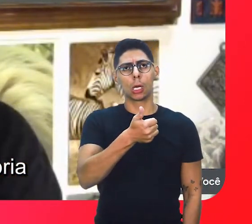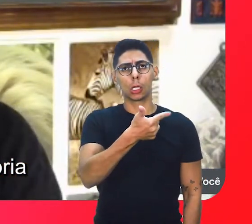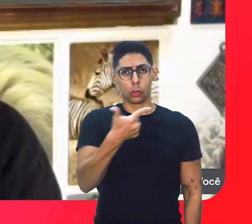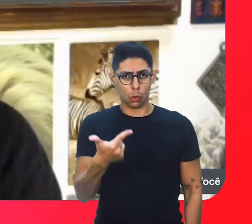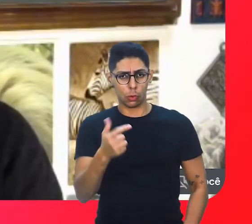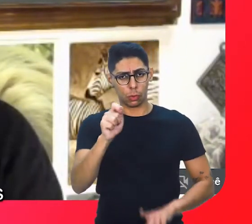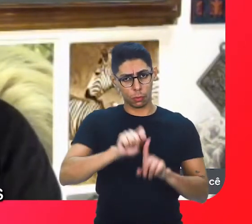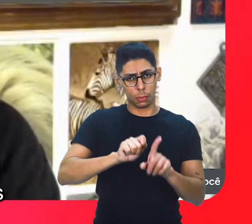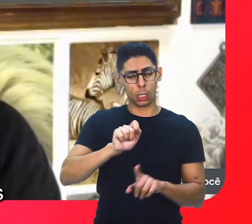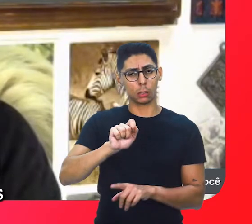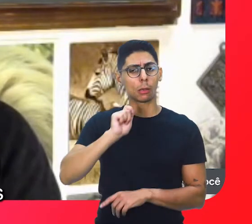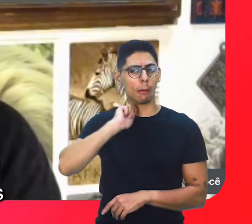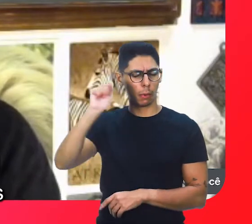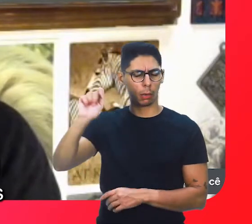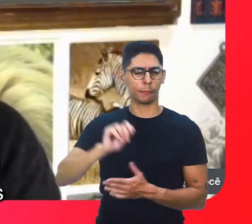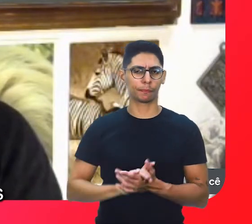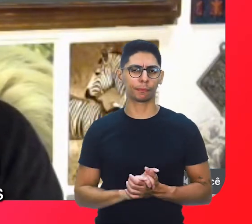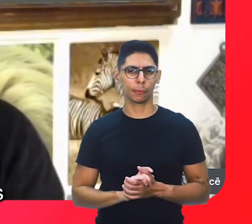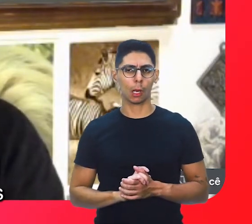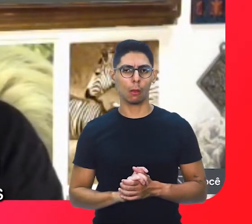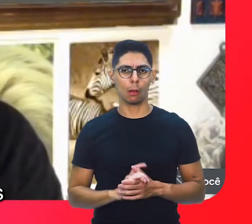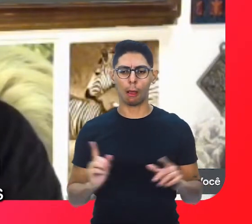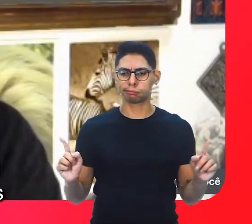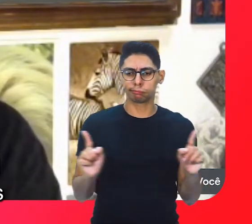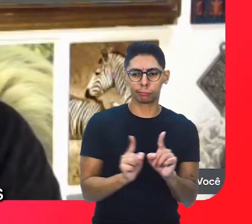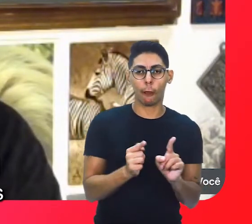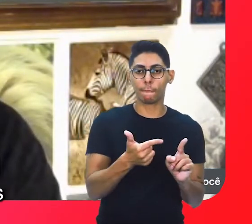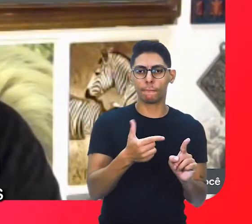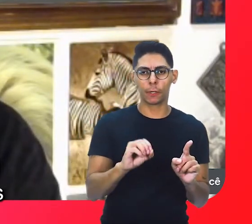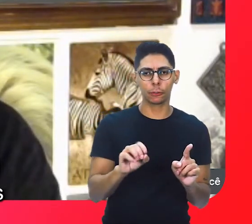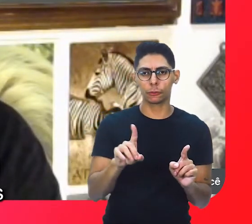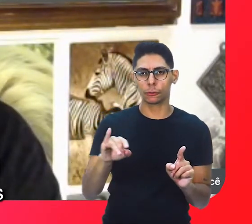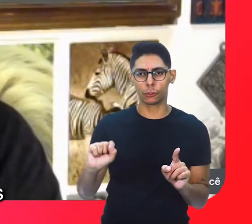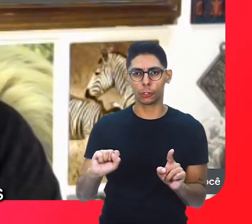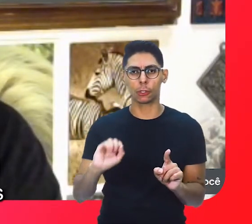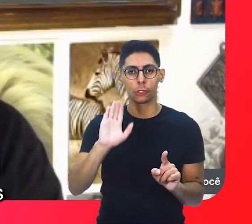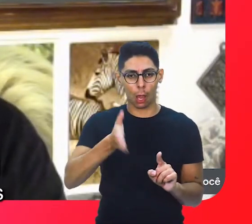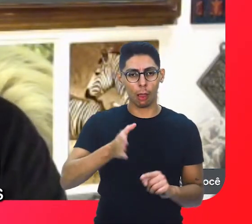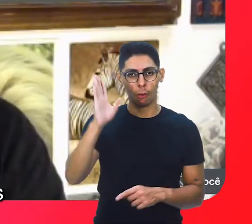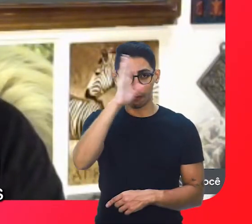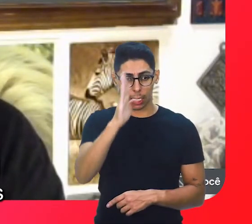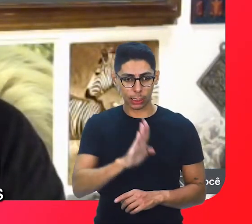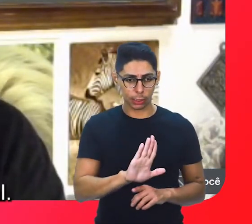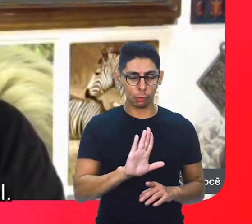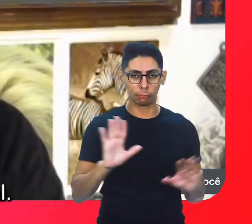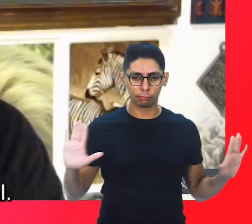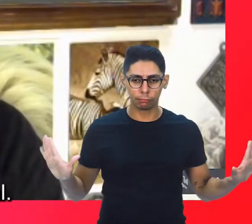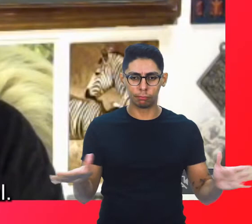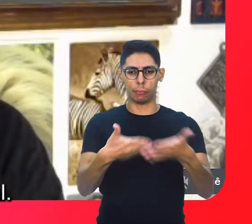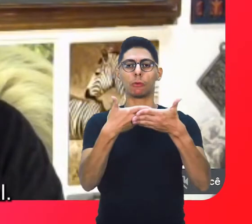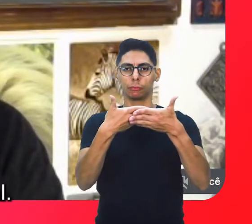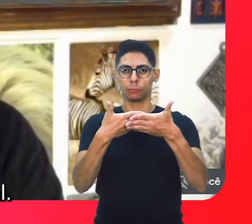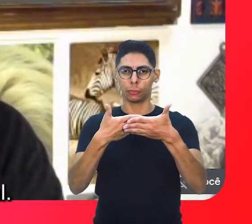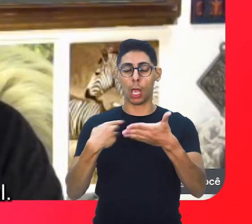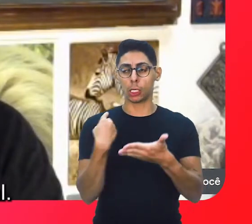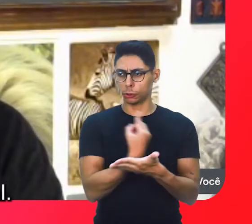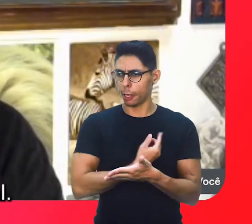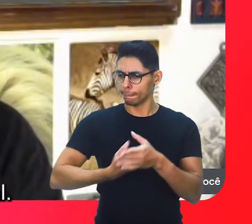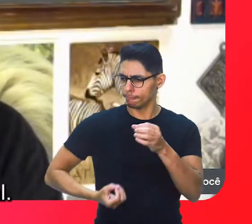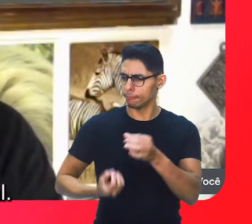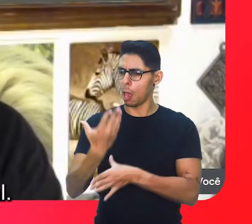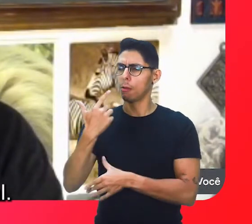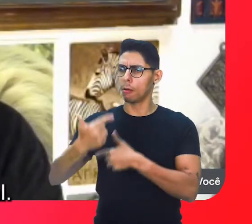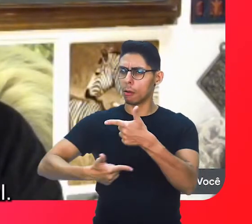olha só, menos de 20 dias depois que o Brasil tinha fechado para a Covid, nós fizemos a primeira live acessível